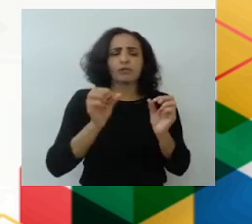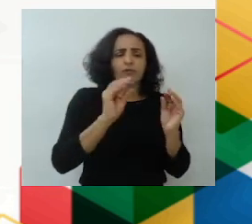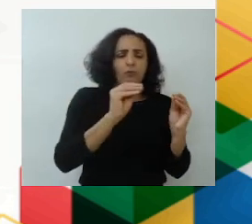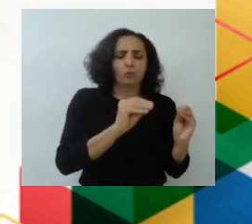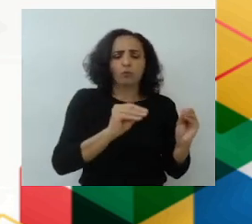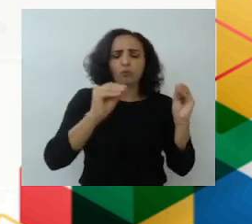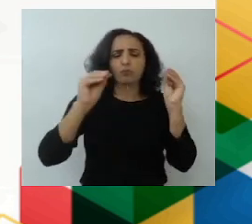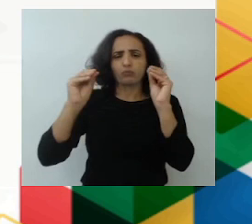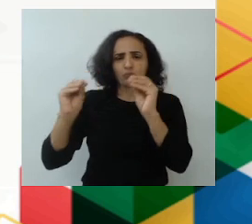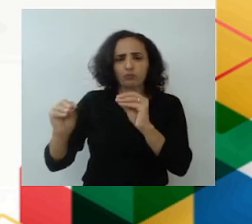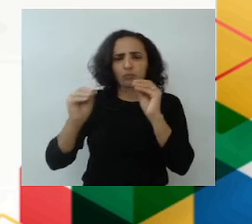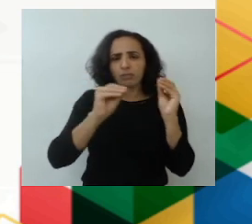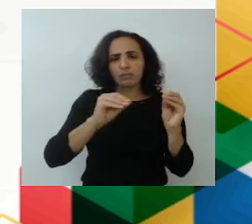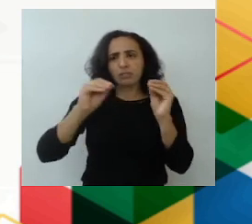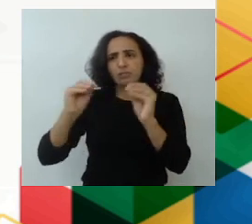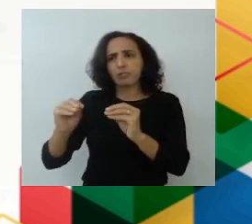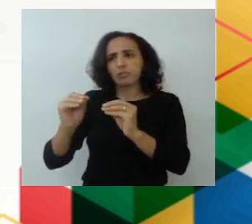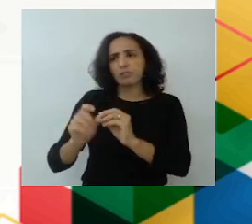Então, a gente chama ele de